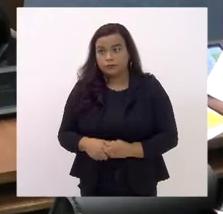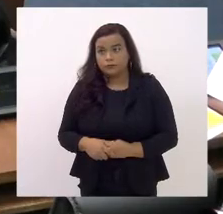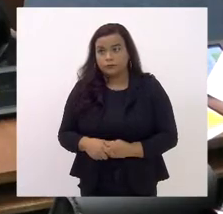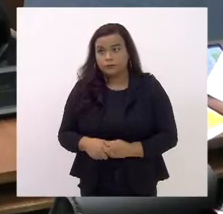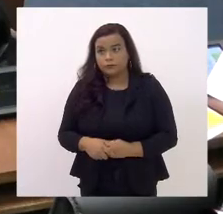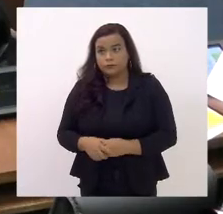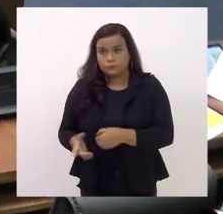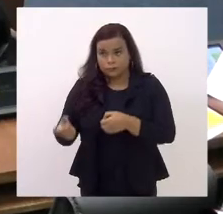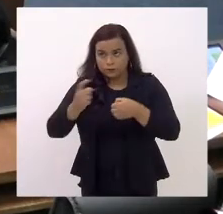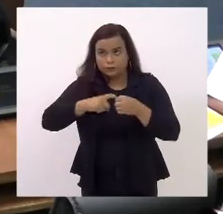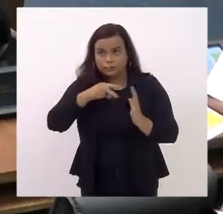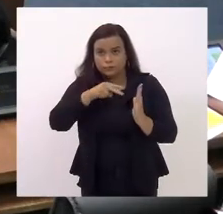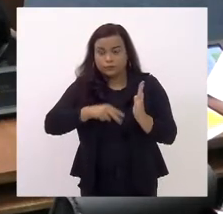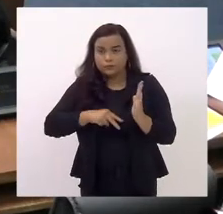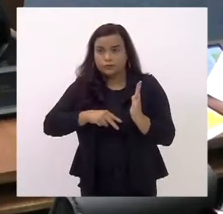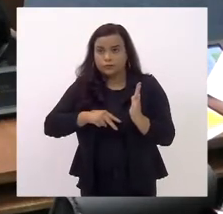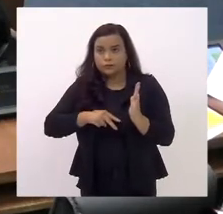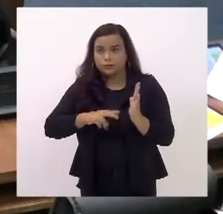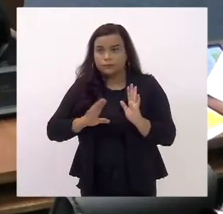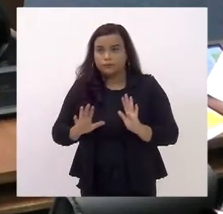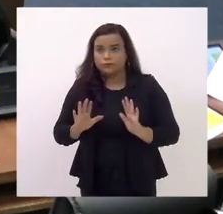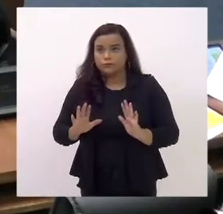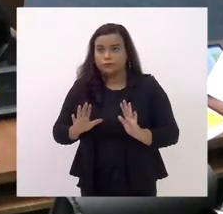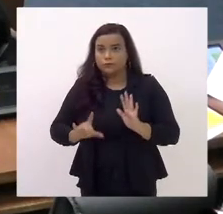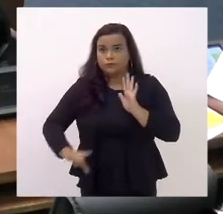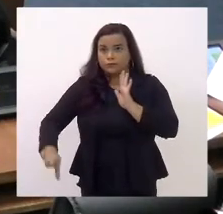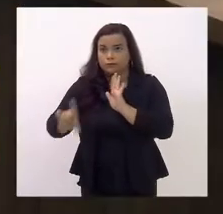voltando lá, senhor presidente. A lei